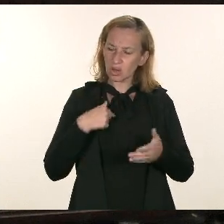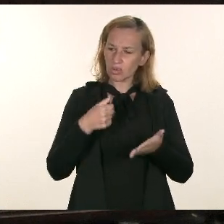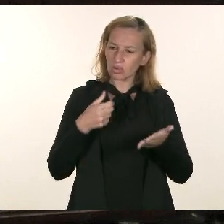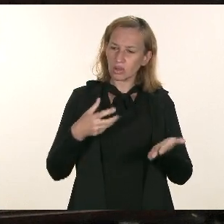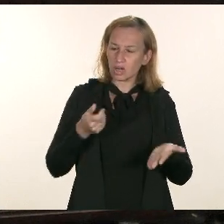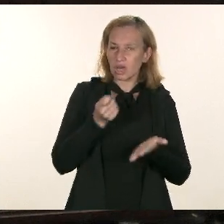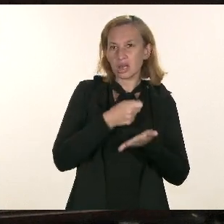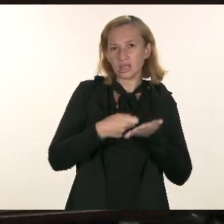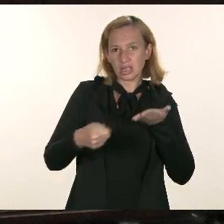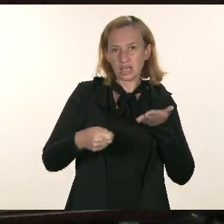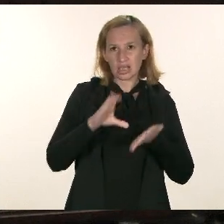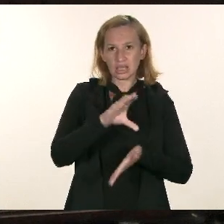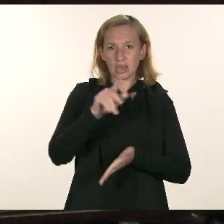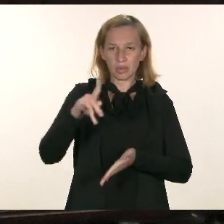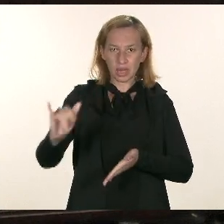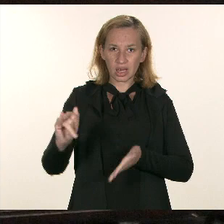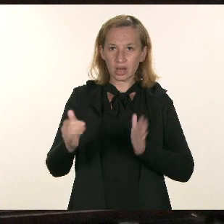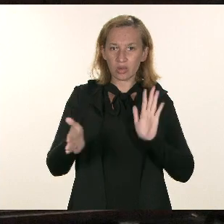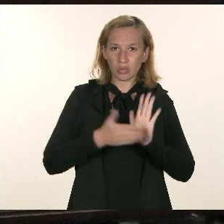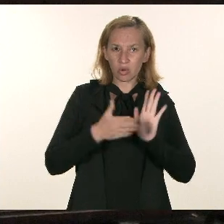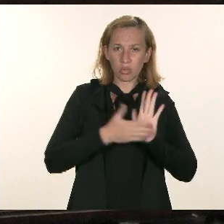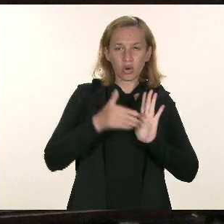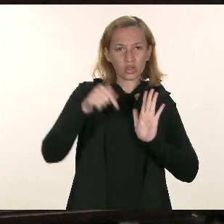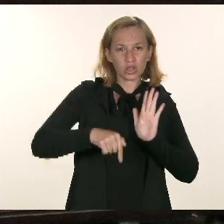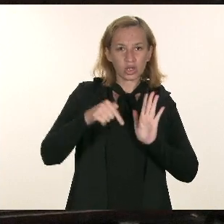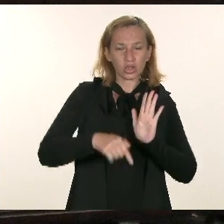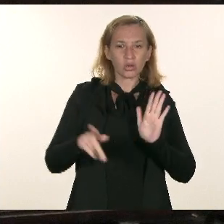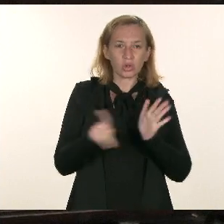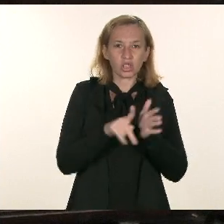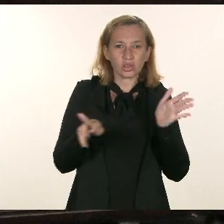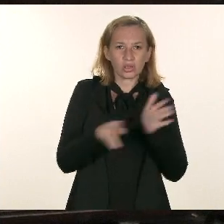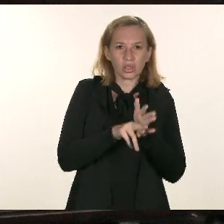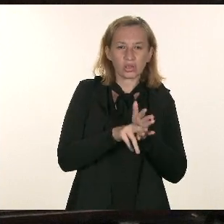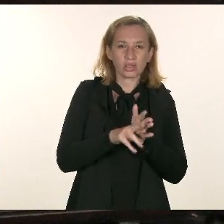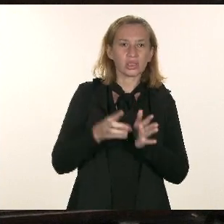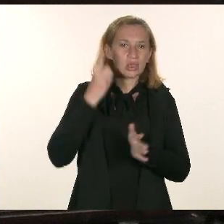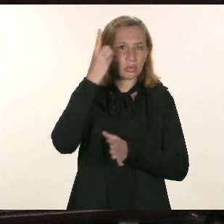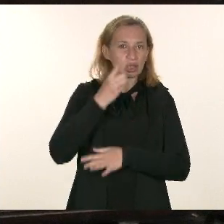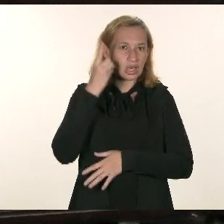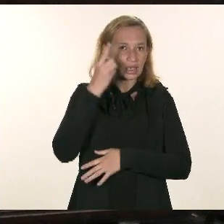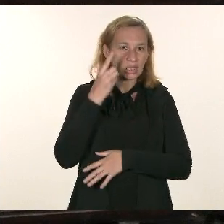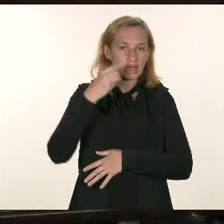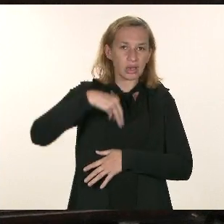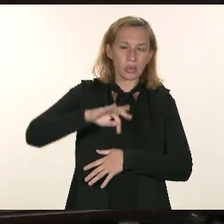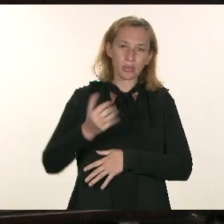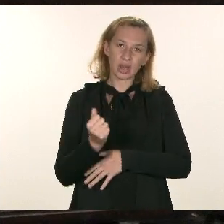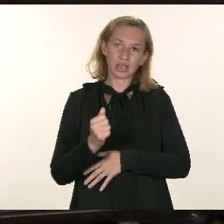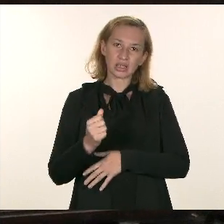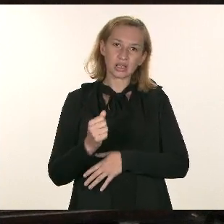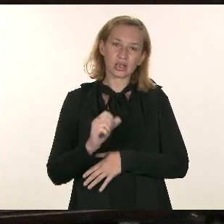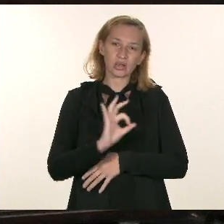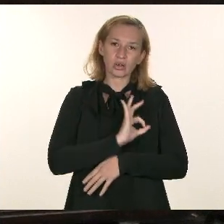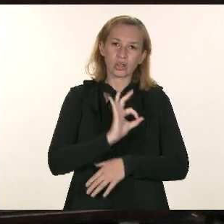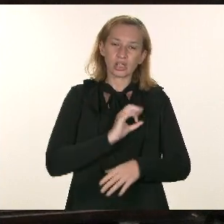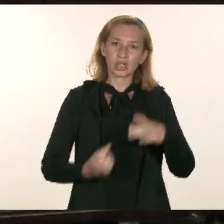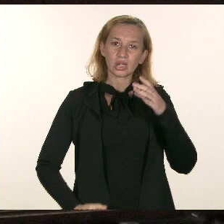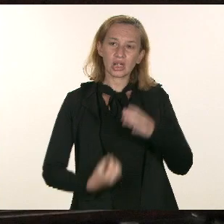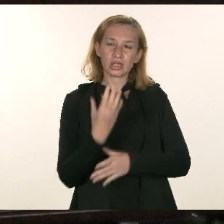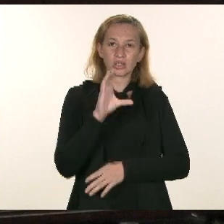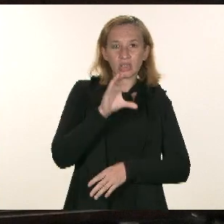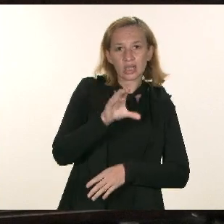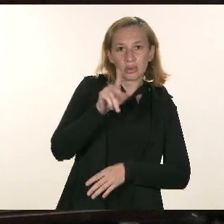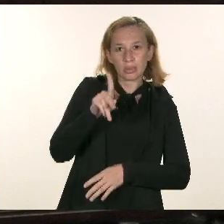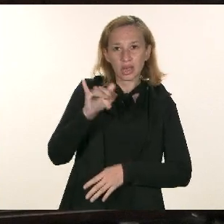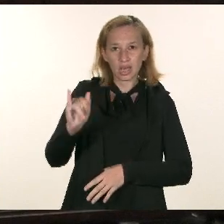a CPI proposta aqui, o projeto de resolução da deputada Marta Rocha, que propõe a criação de uma CPI